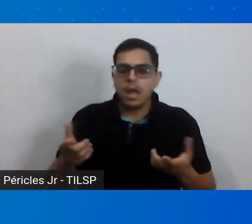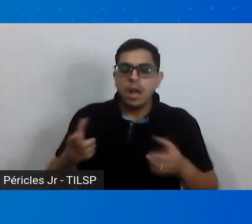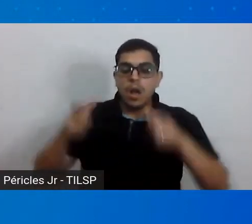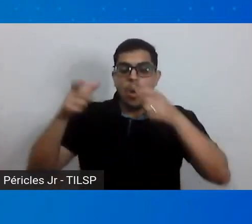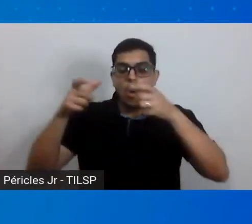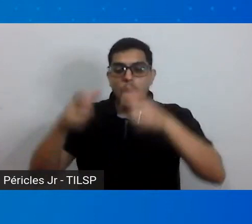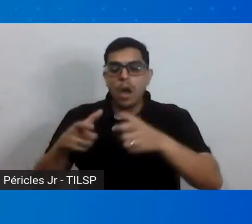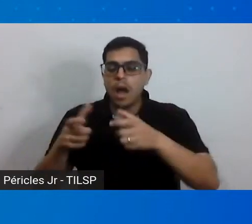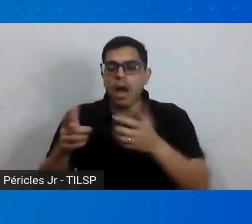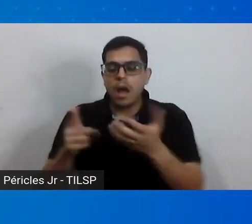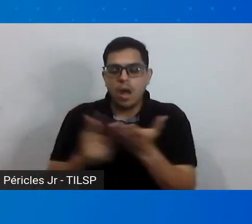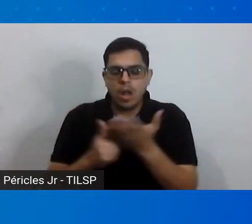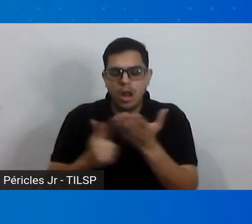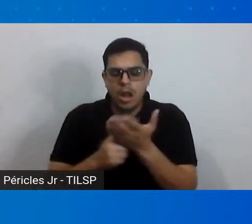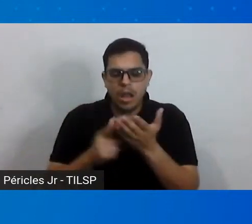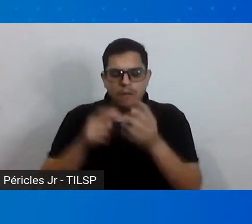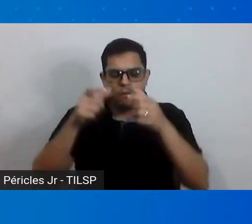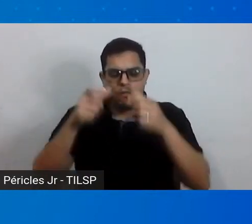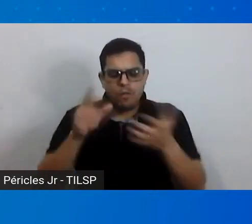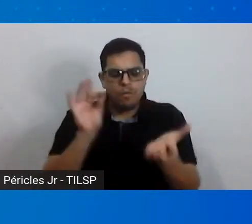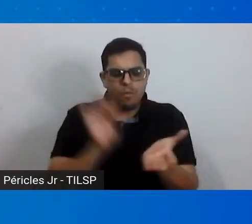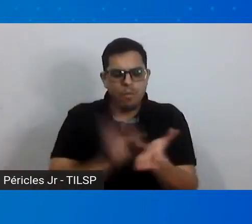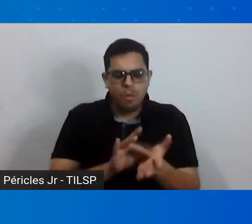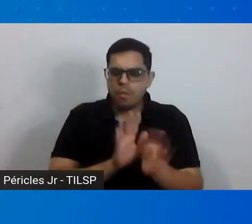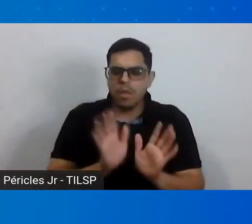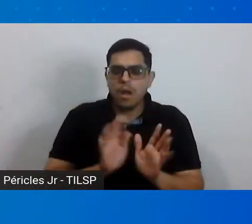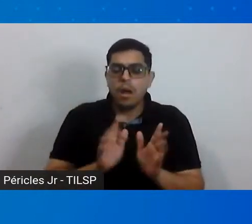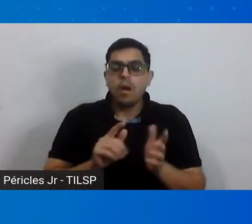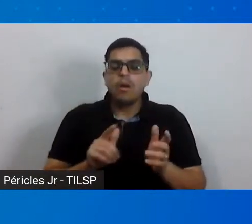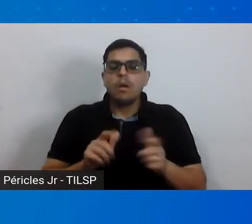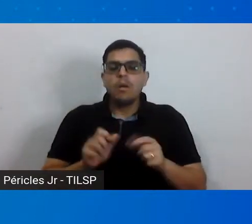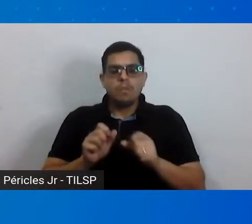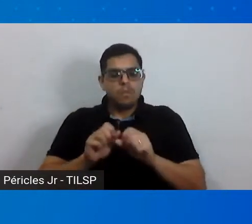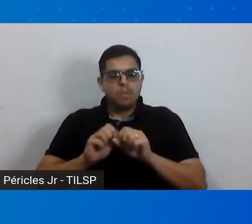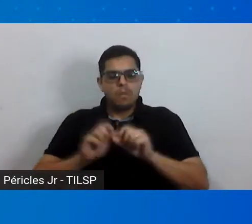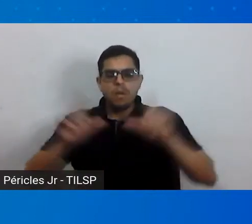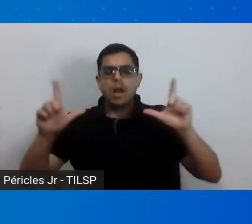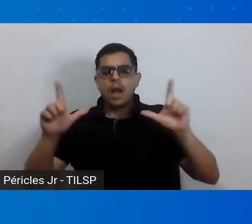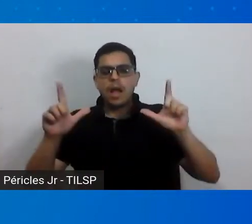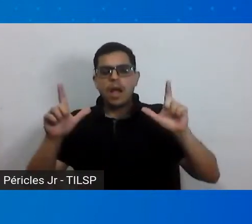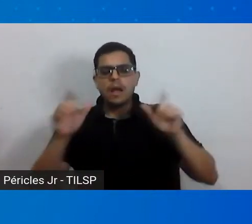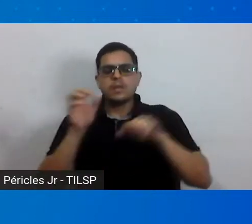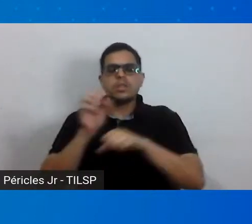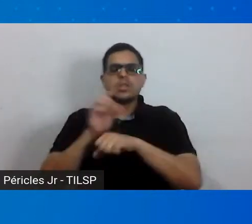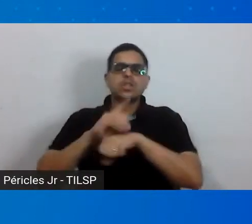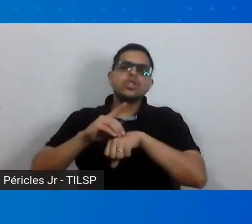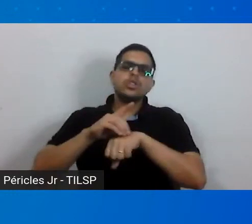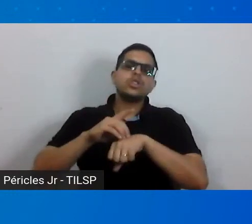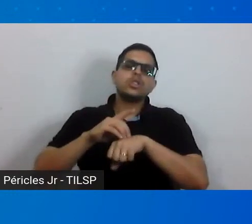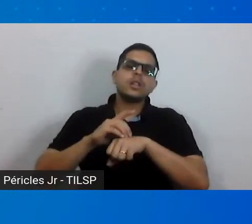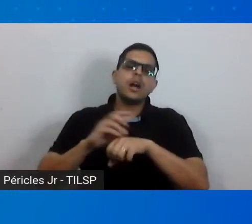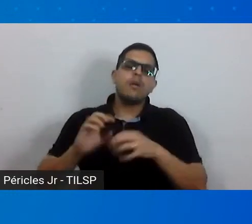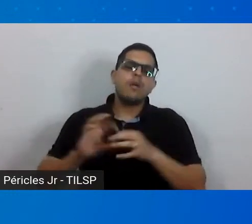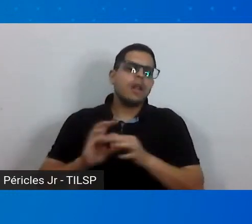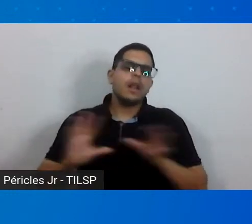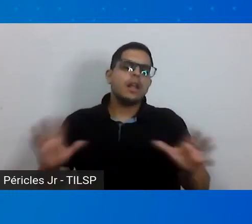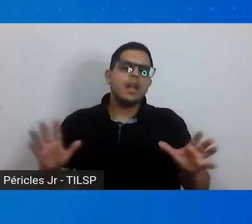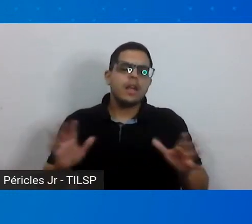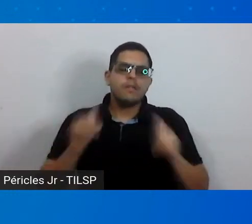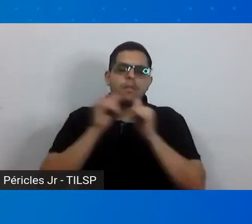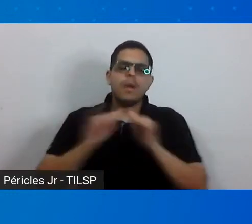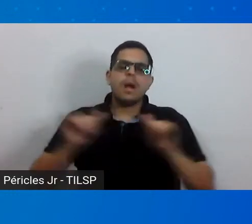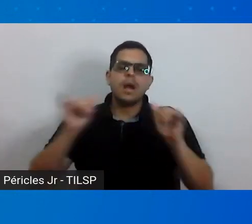no caderno para finalizar Então essa minha fala logo após esse exemplo